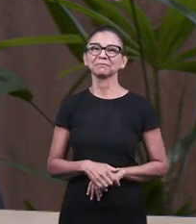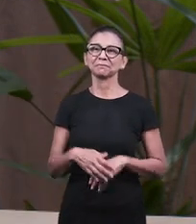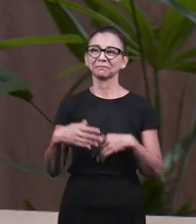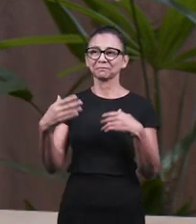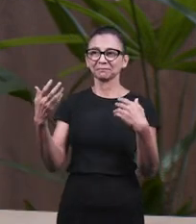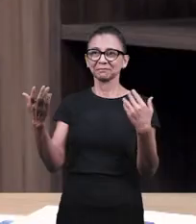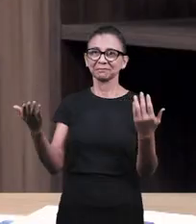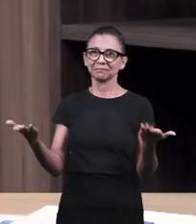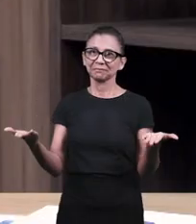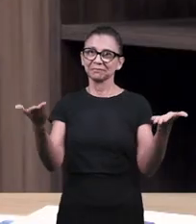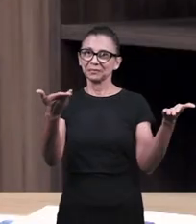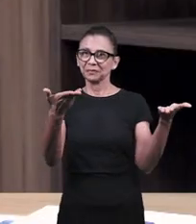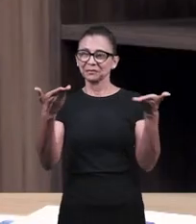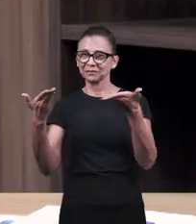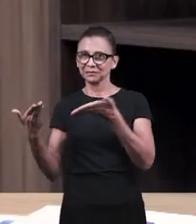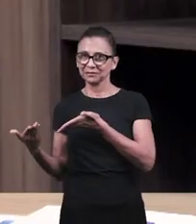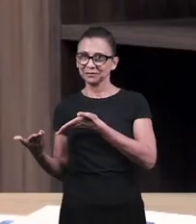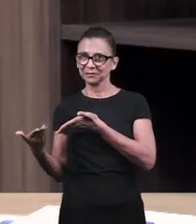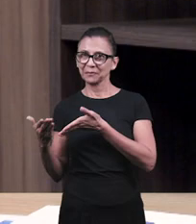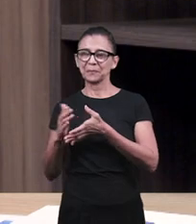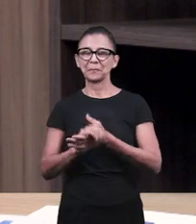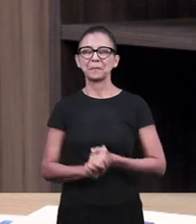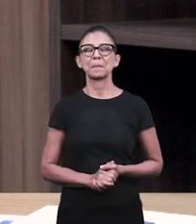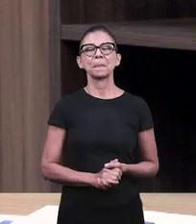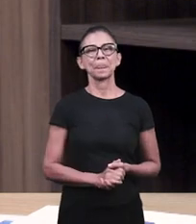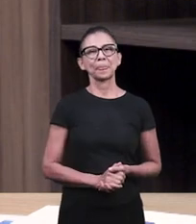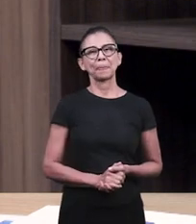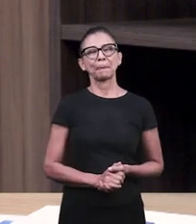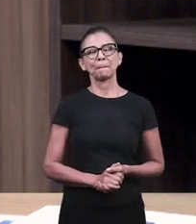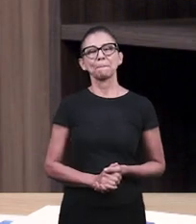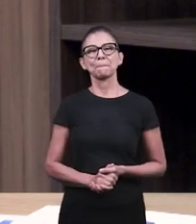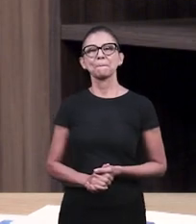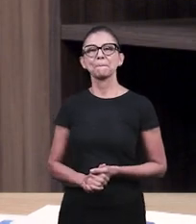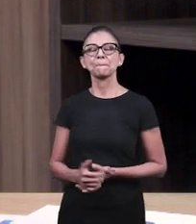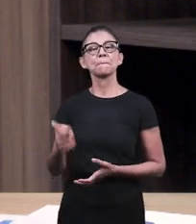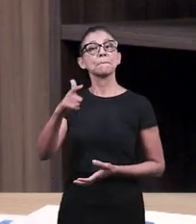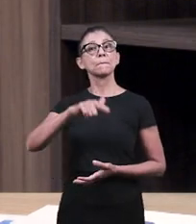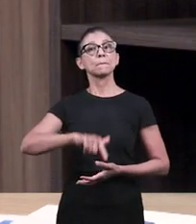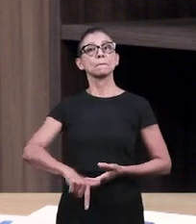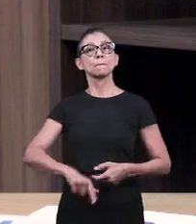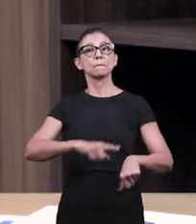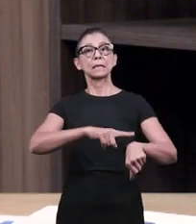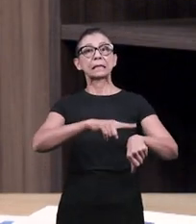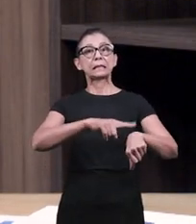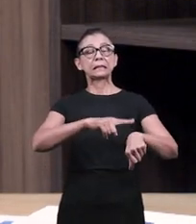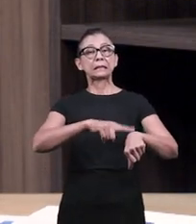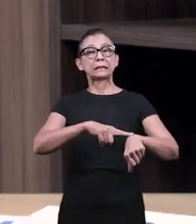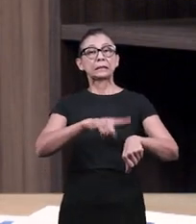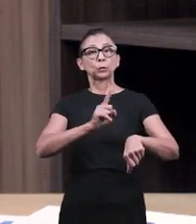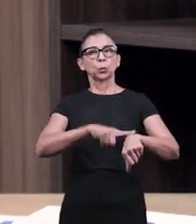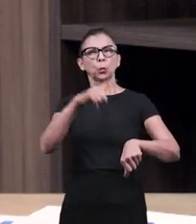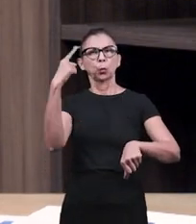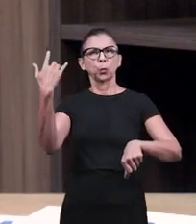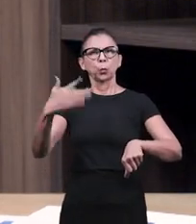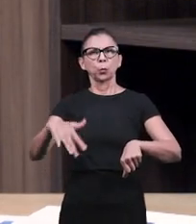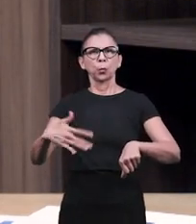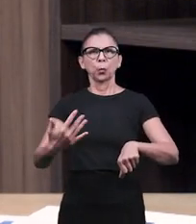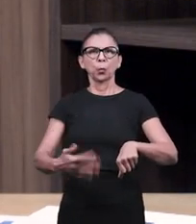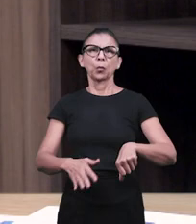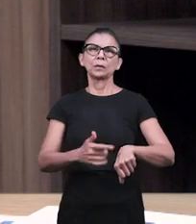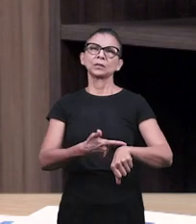Esse é o convite, é esse convite que nós fazemos a você. Estamos entendendo no Espírito. Meus irmãos, mais uma vez, nosso tempo já está